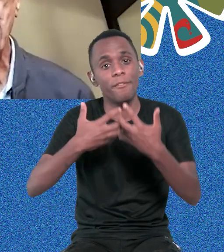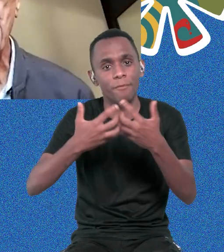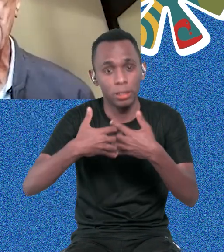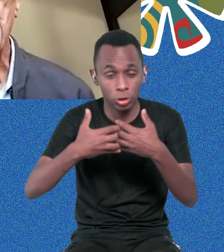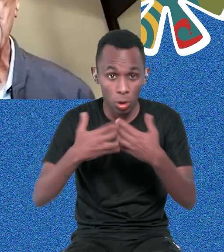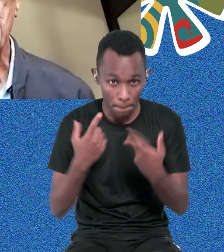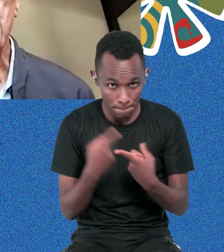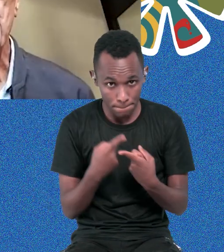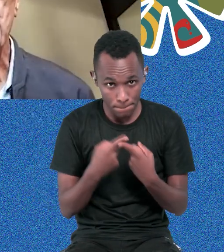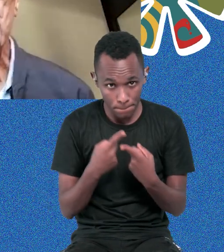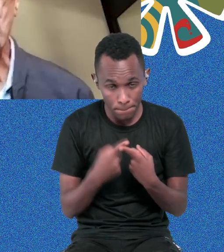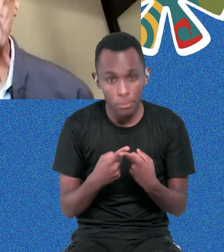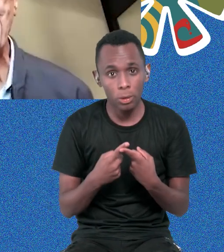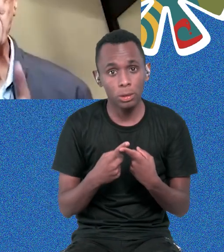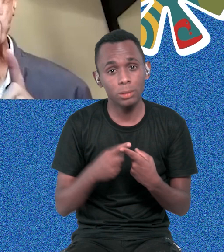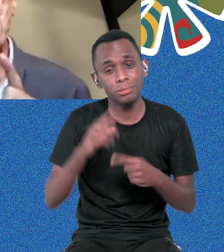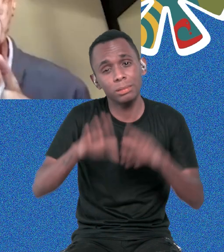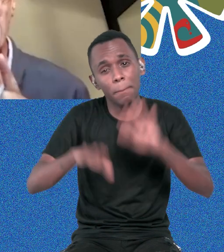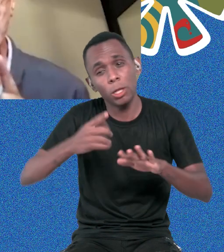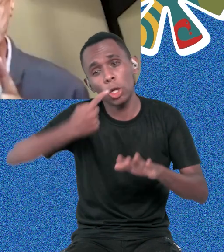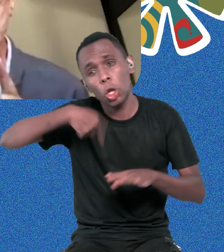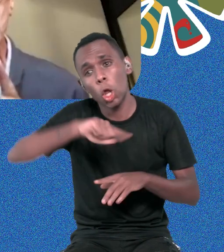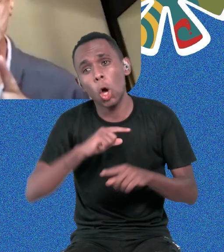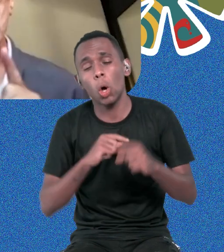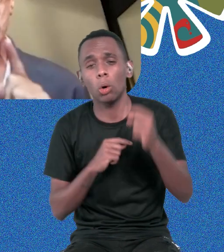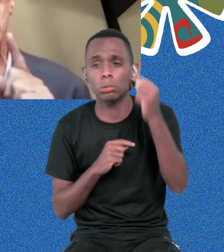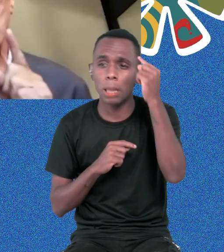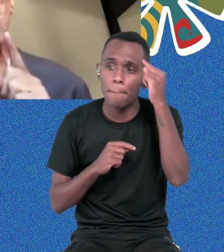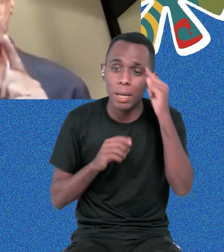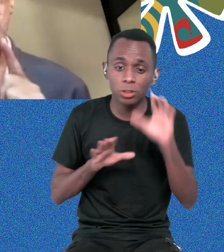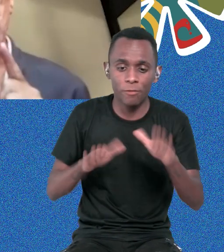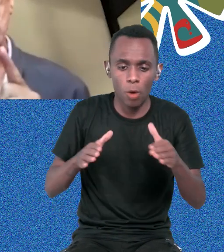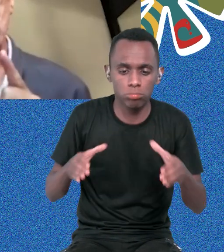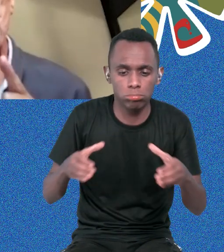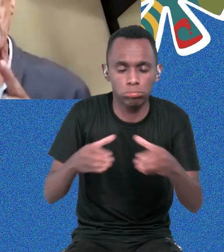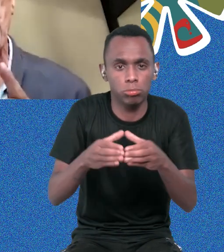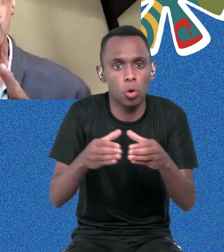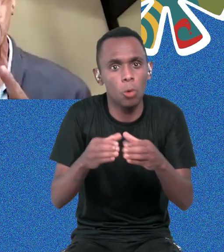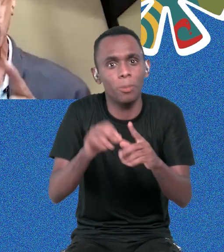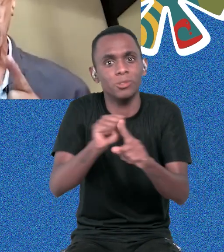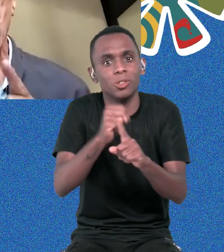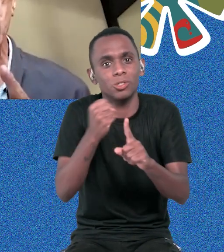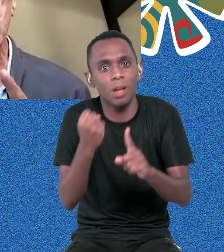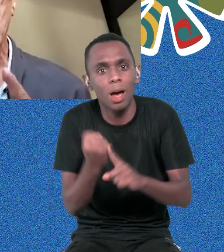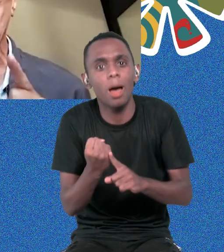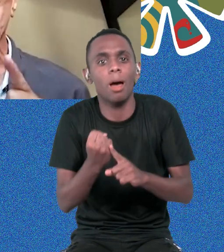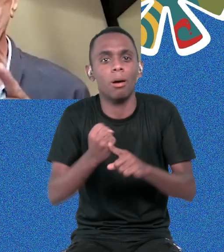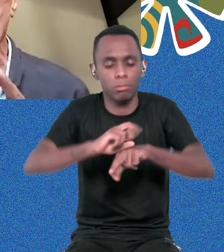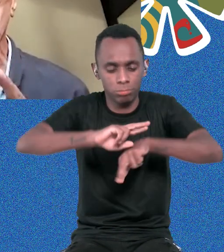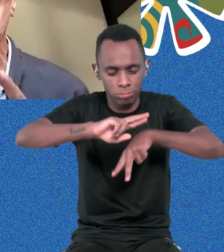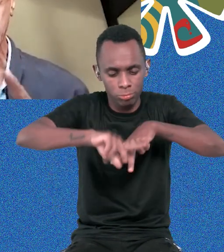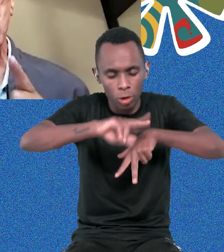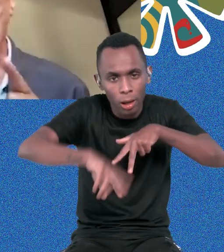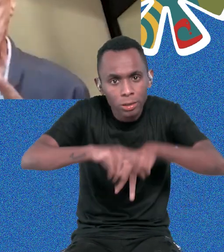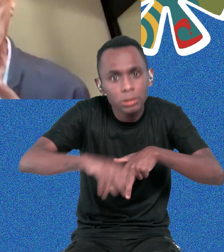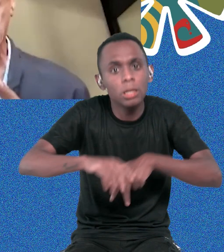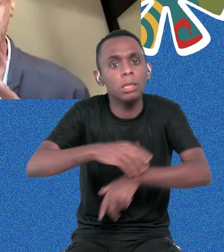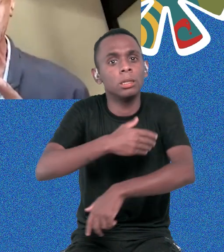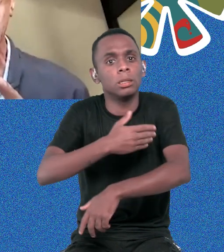quê? Porque às vezes pensamos os coletivos sociais, étnicos,